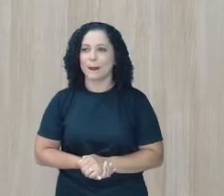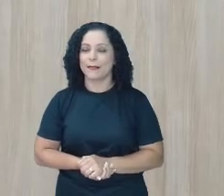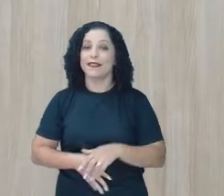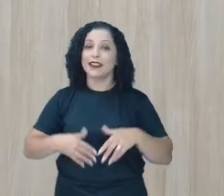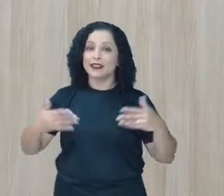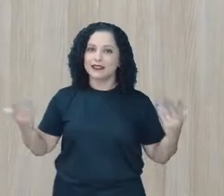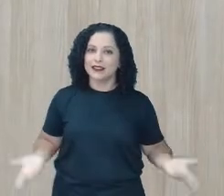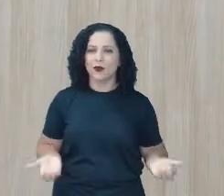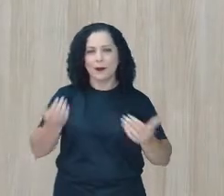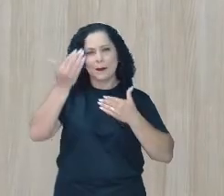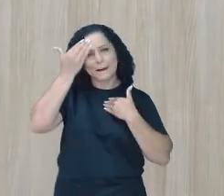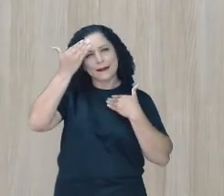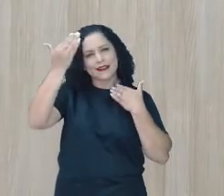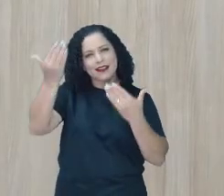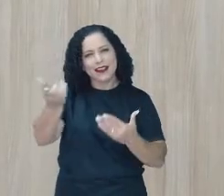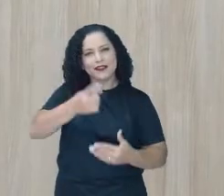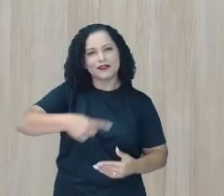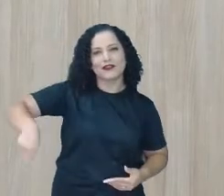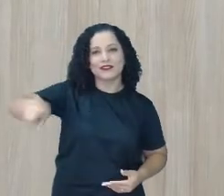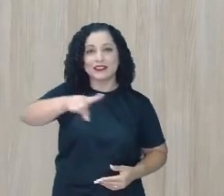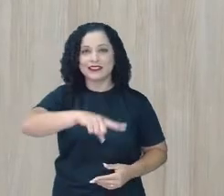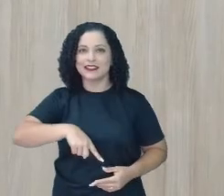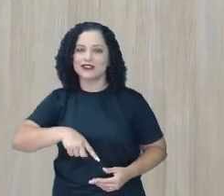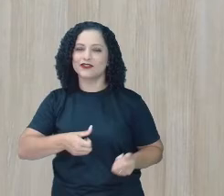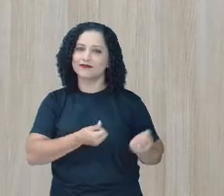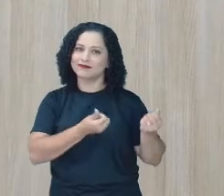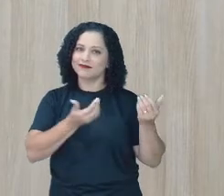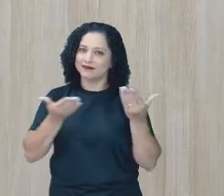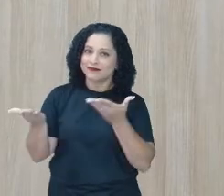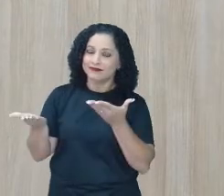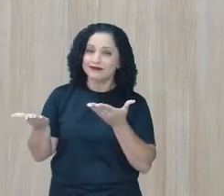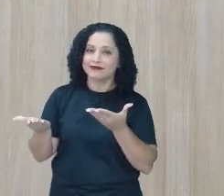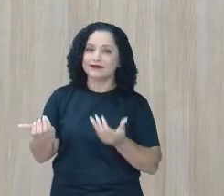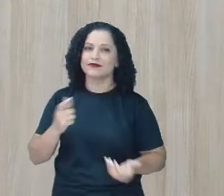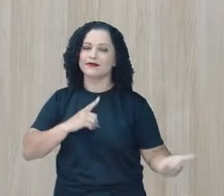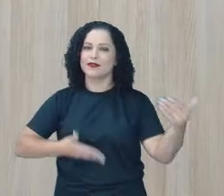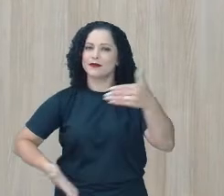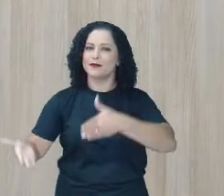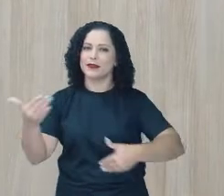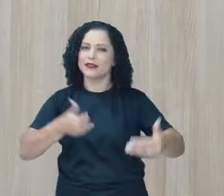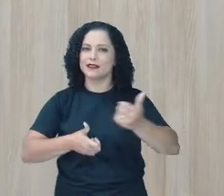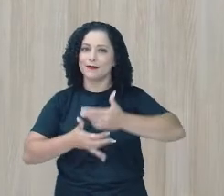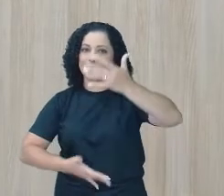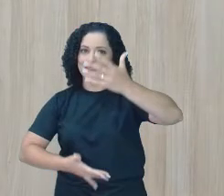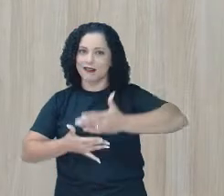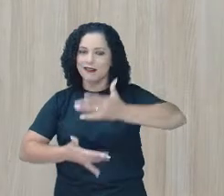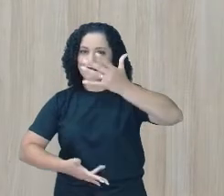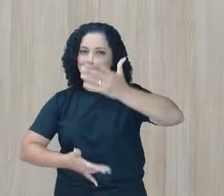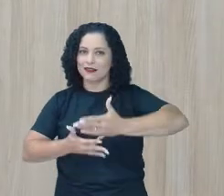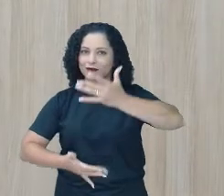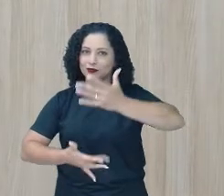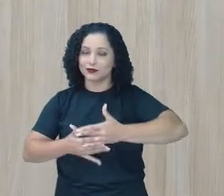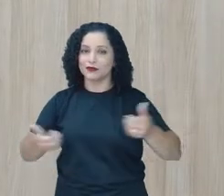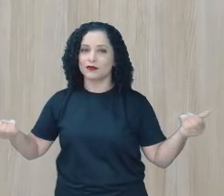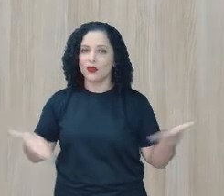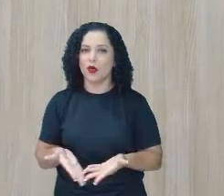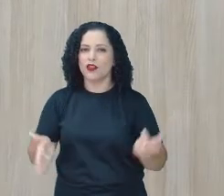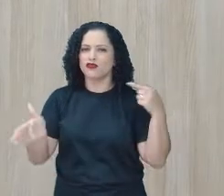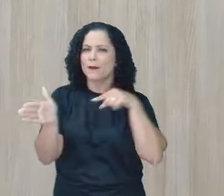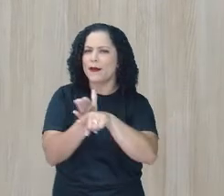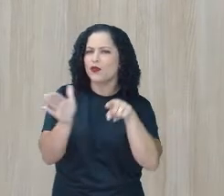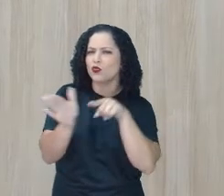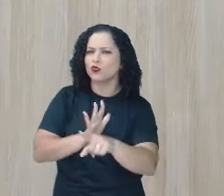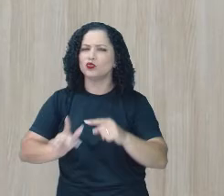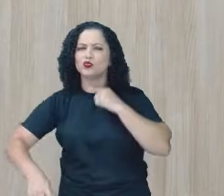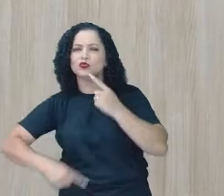Oi, gente, muito obrigada a vocês que estão aí na nossa interação, tá certo? Vão mandando as suas perguntas,